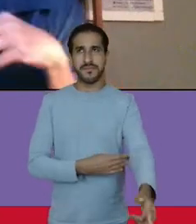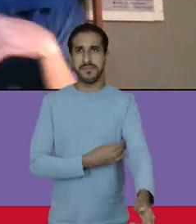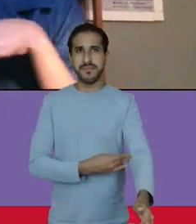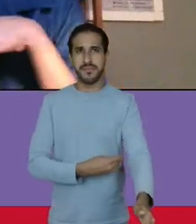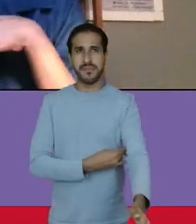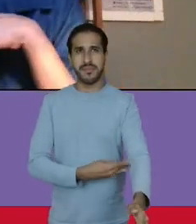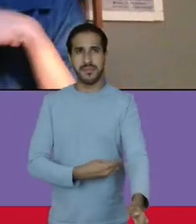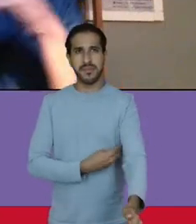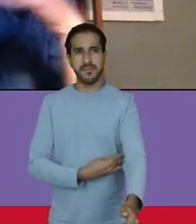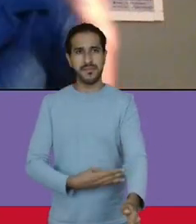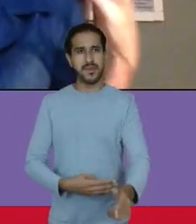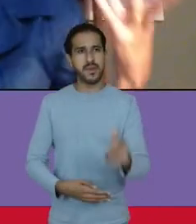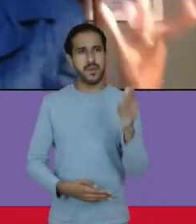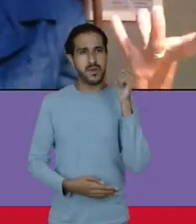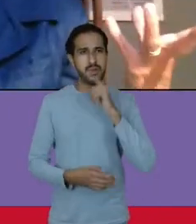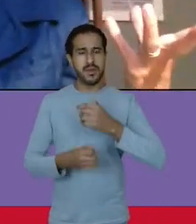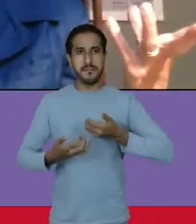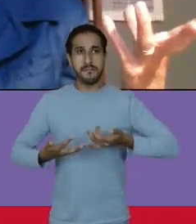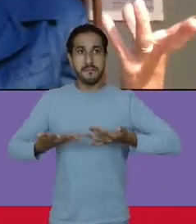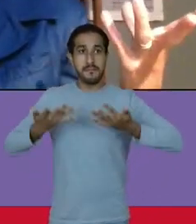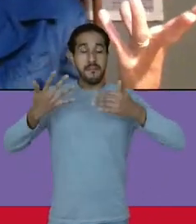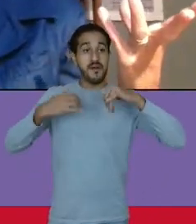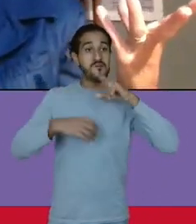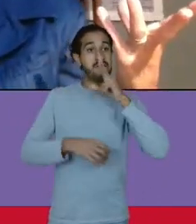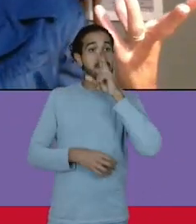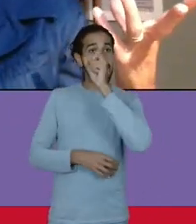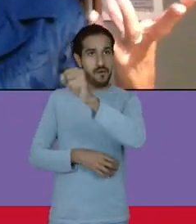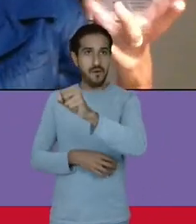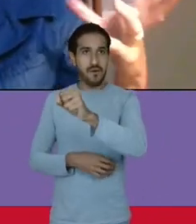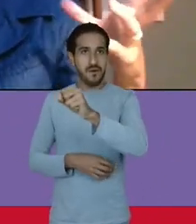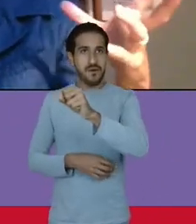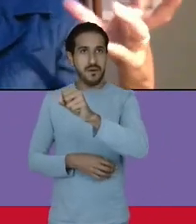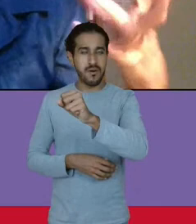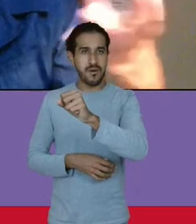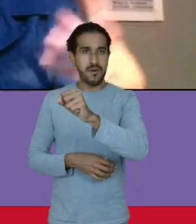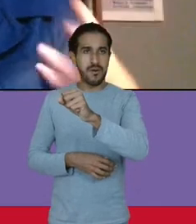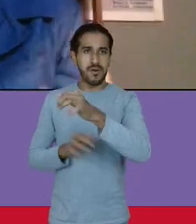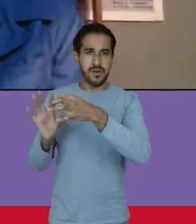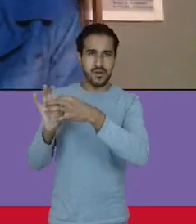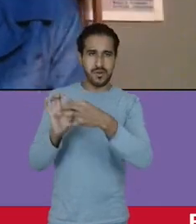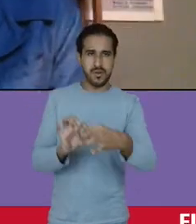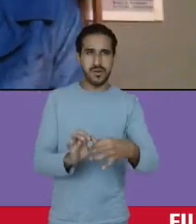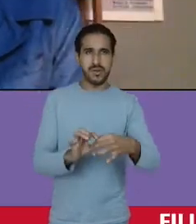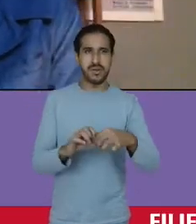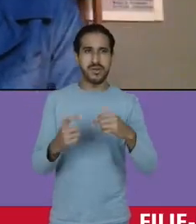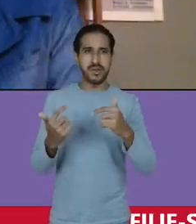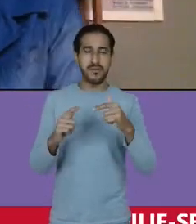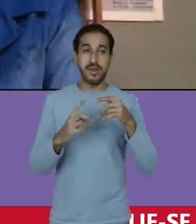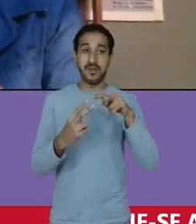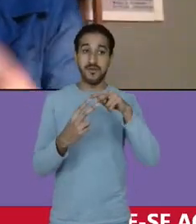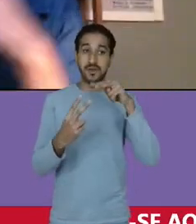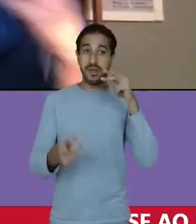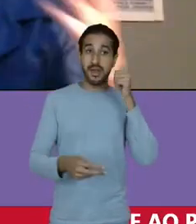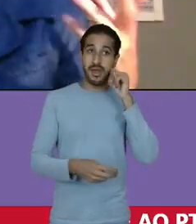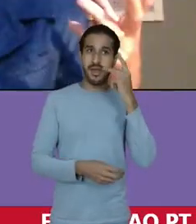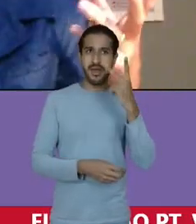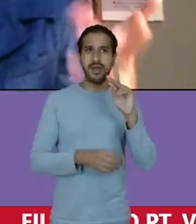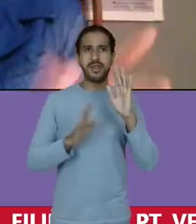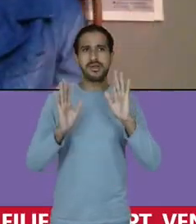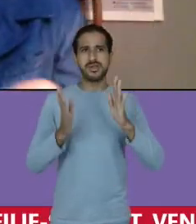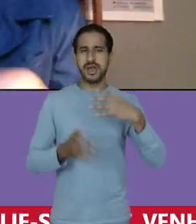assim, brilhar ainda mais, né, com essa atividade digital dela. Ela que já